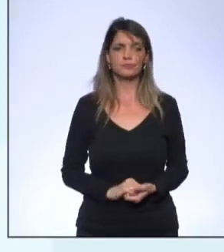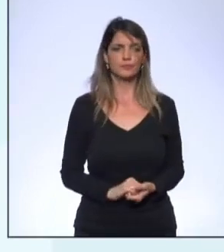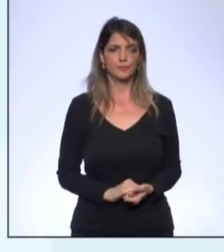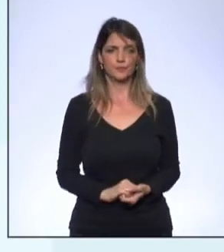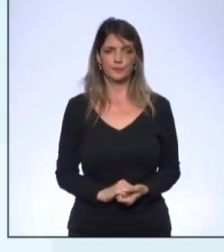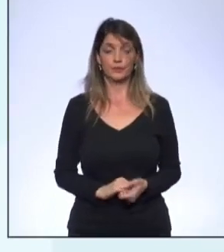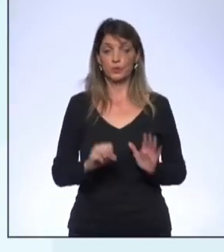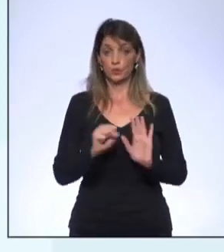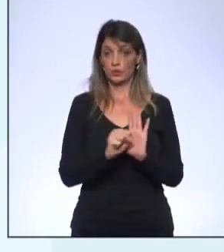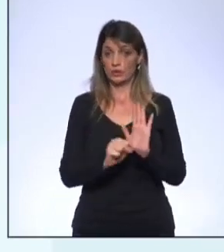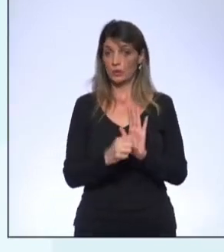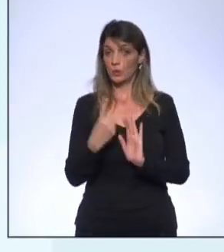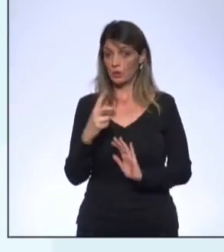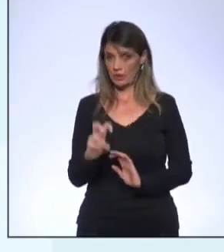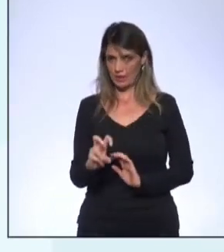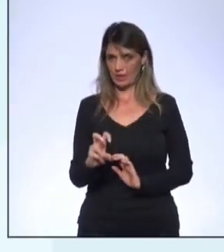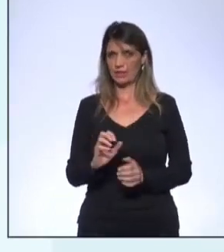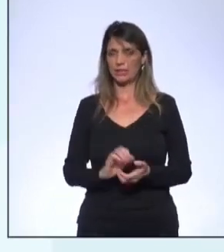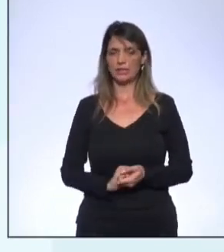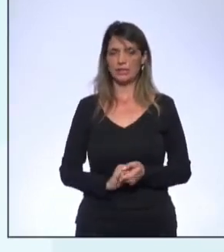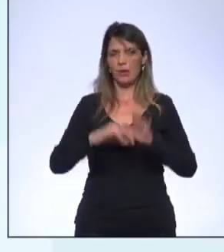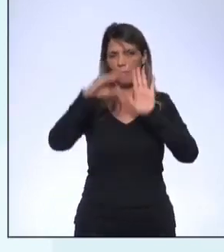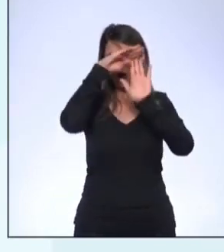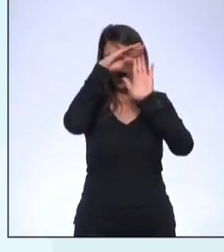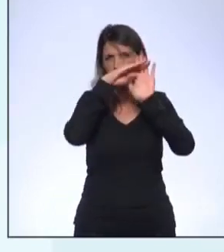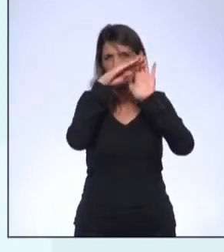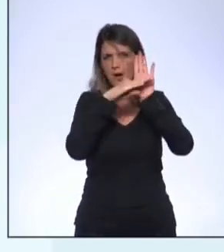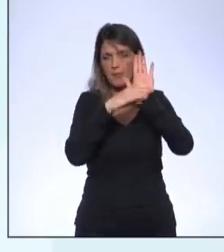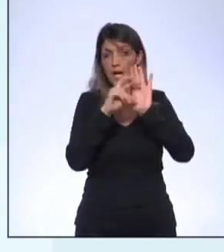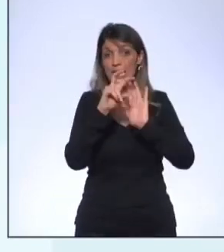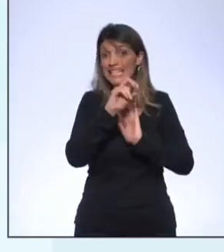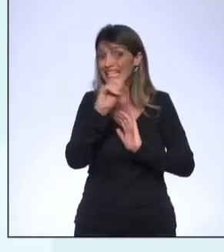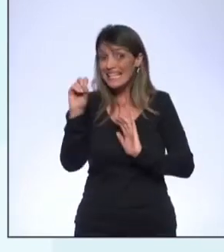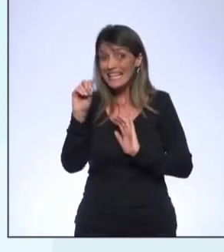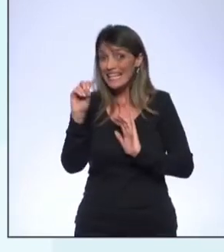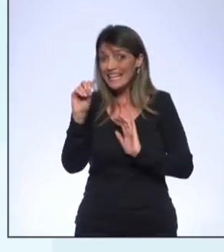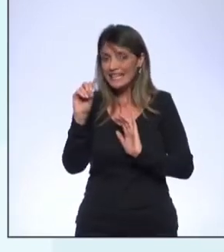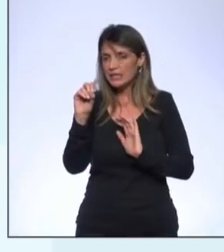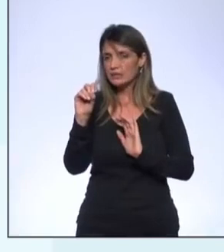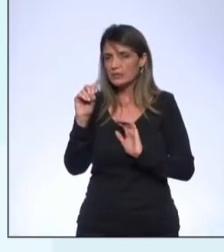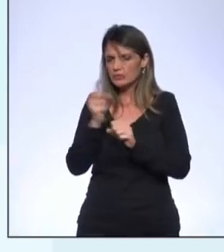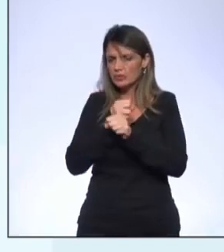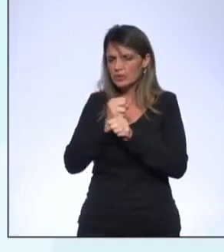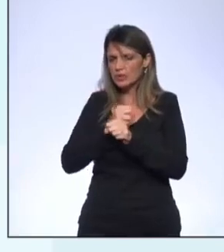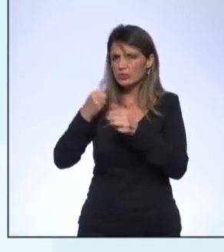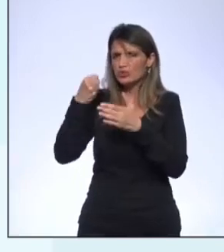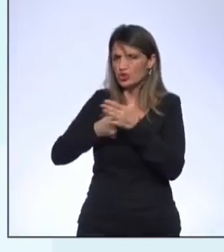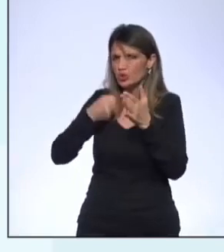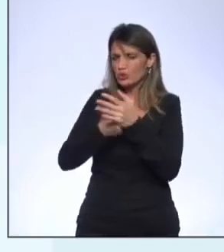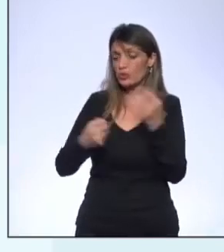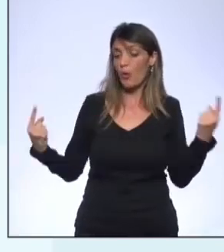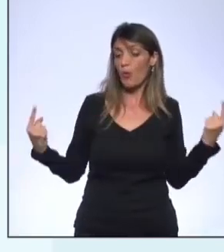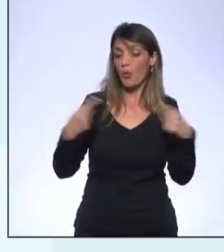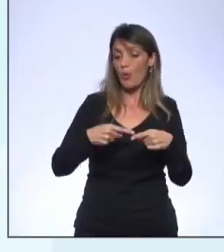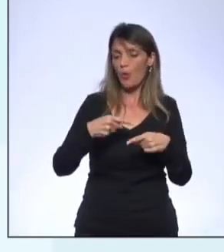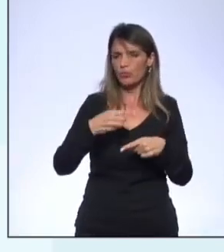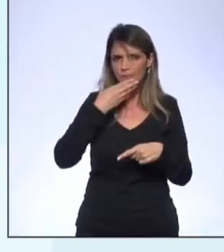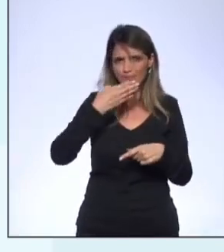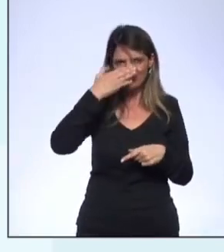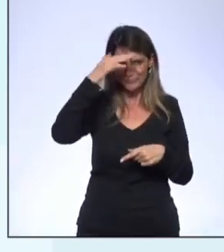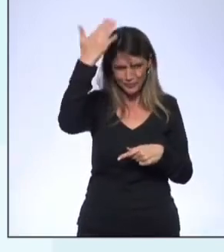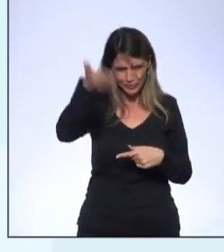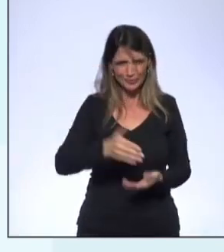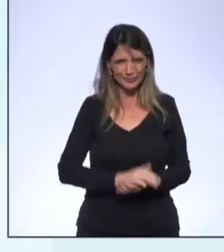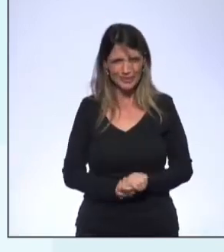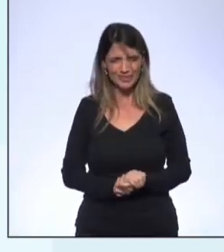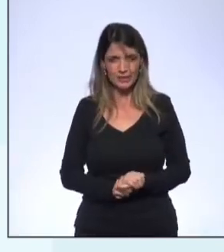já no século XV, tá? Então, foram 500 anos de luta contra os muçulmanos, né? À medida que eles foram conquistando